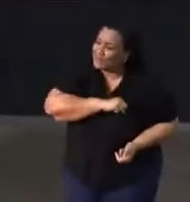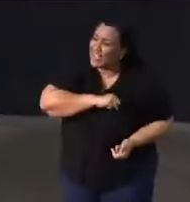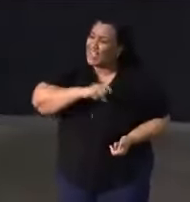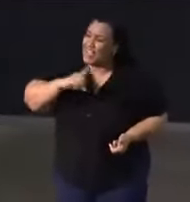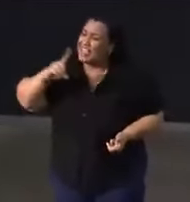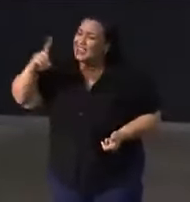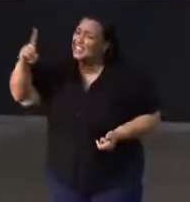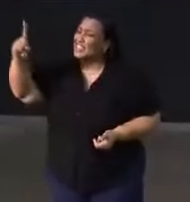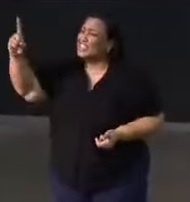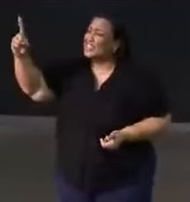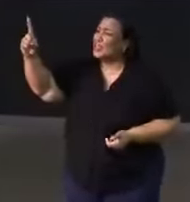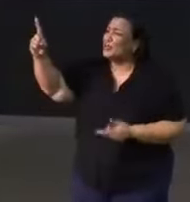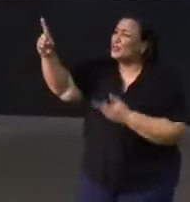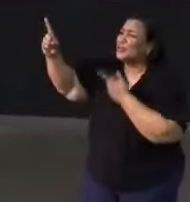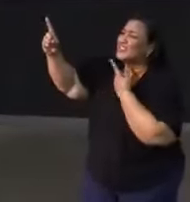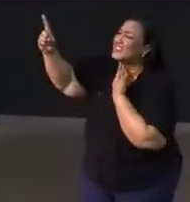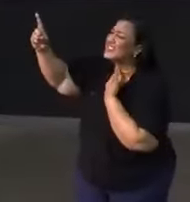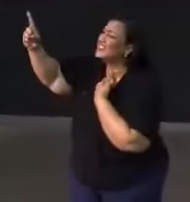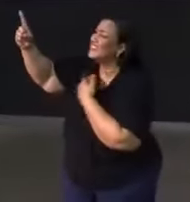cheia de delícias